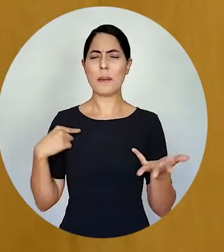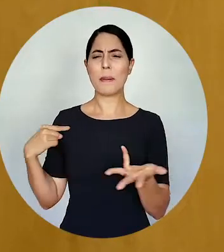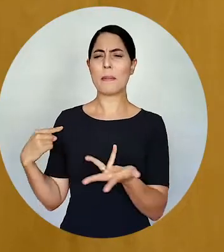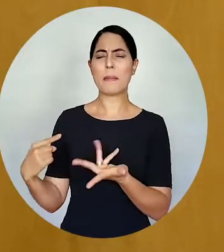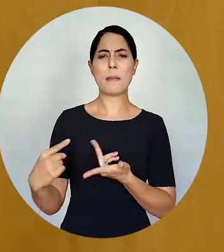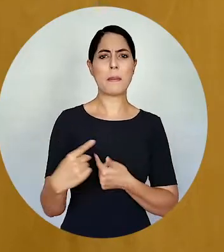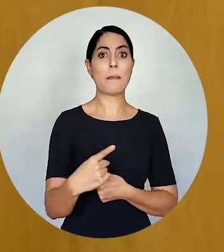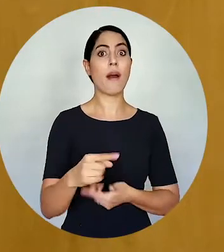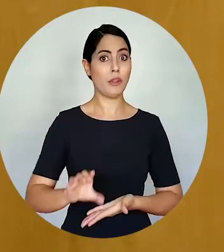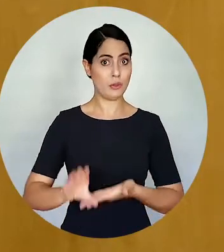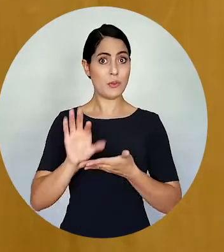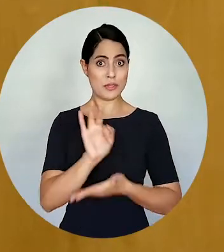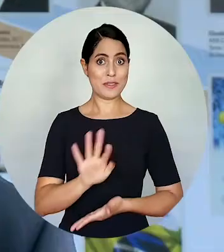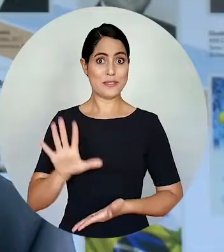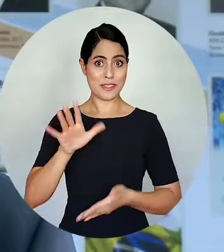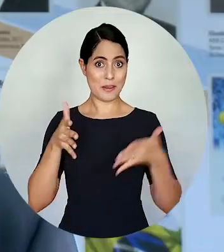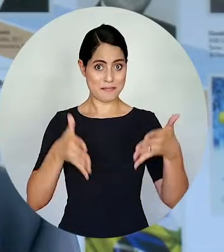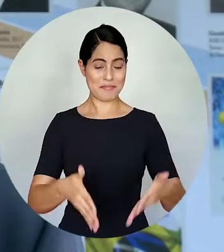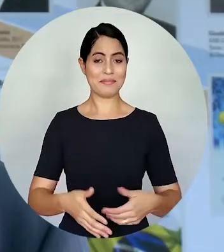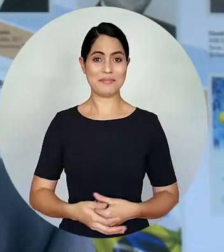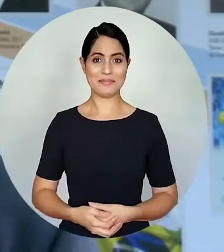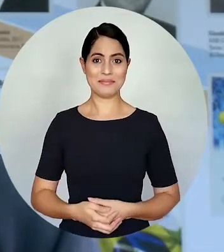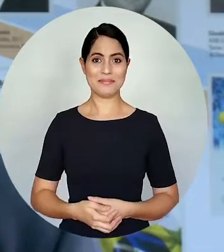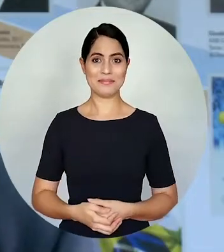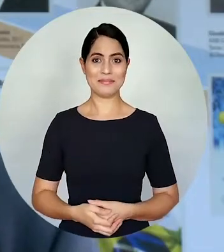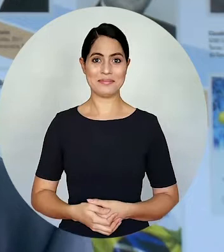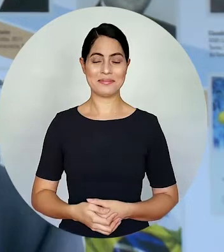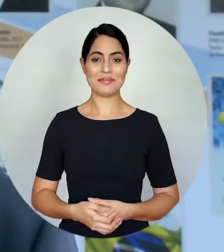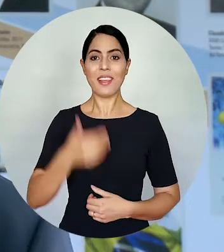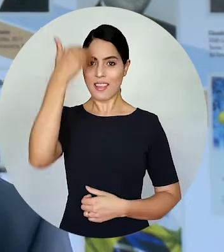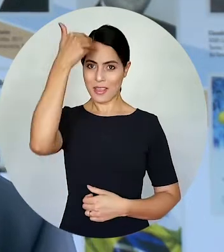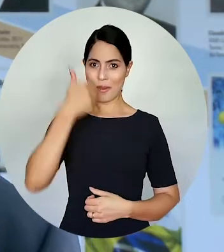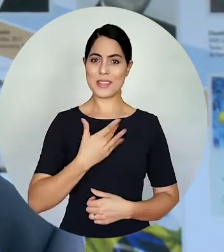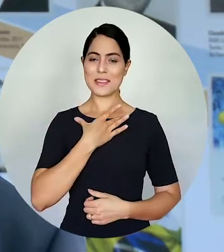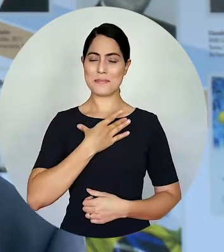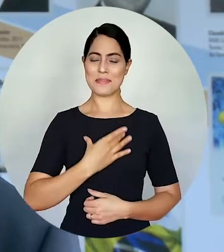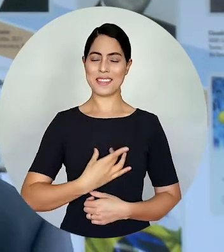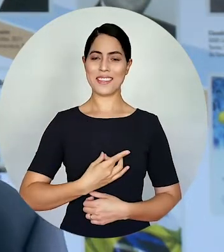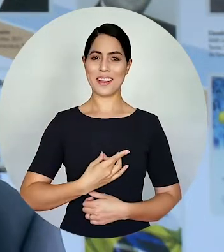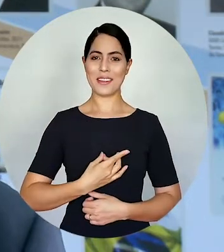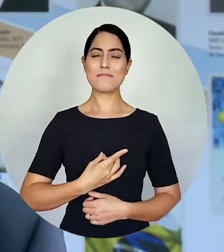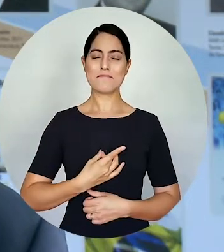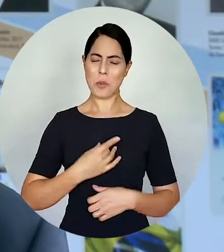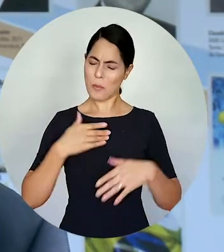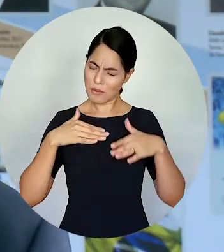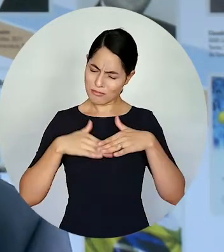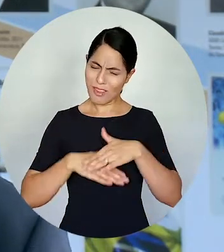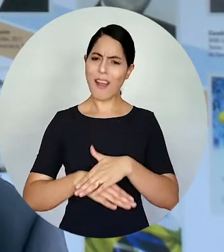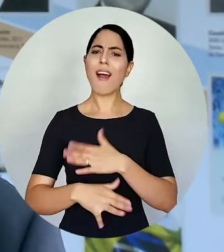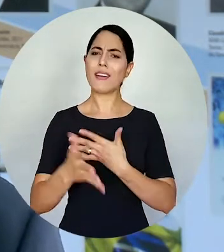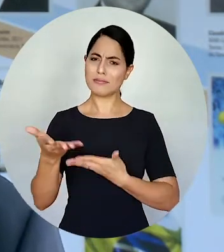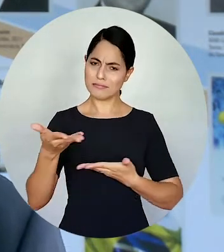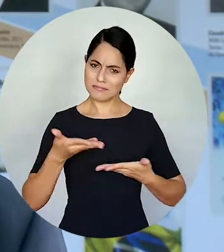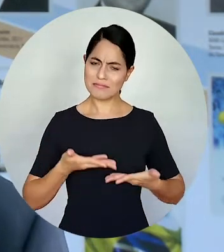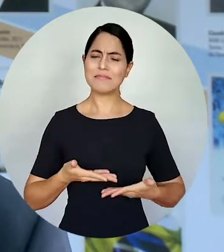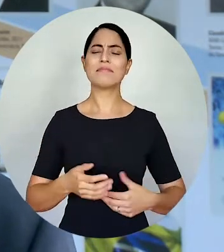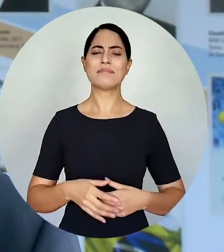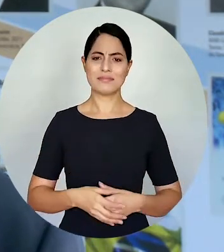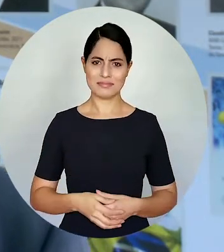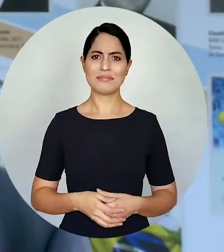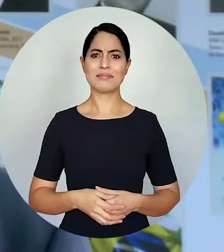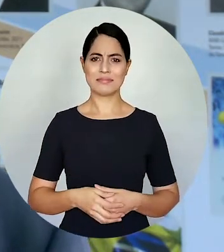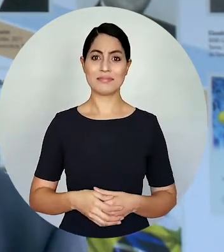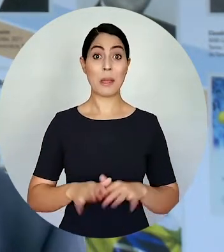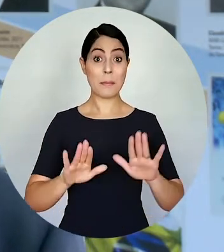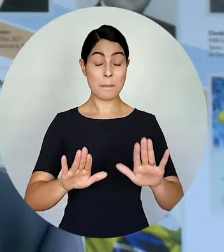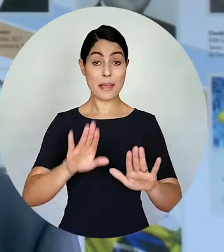comissões temáticas do Conselho Federal. Eu recebo a medalha Rui Barbosa com muita humildade e, sobretudo,